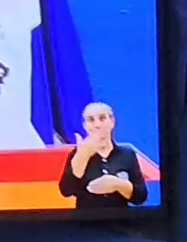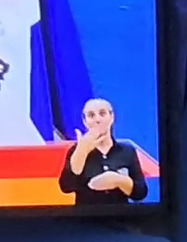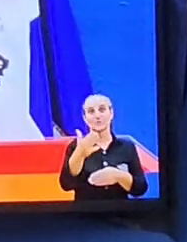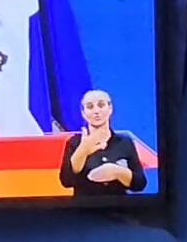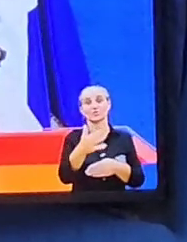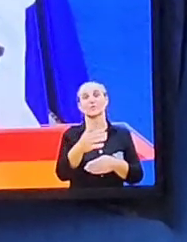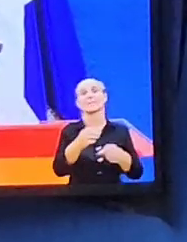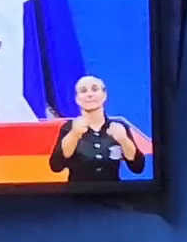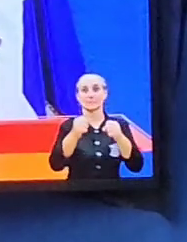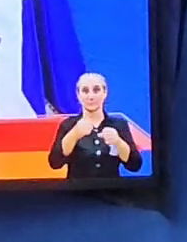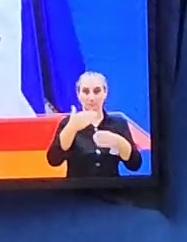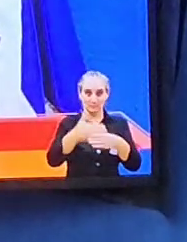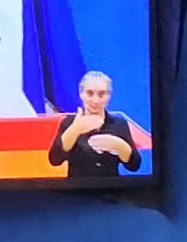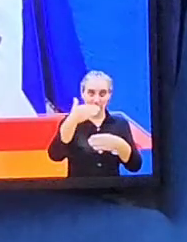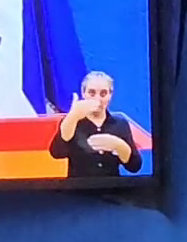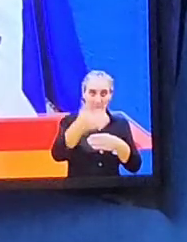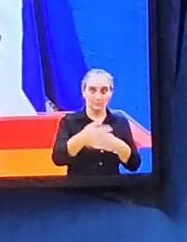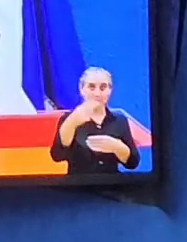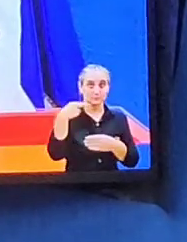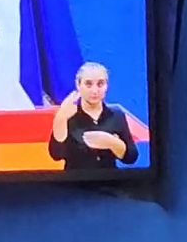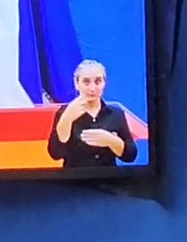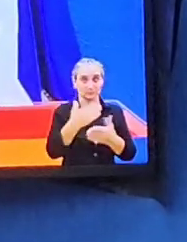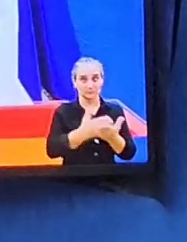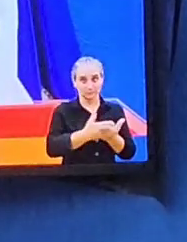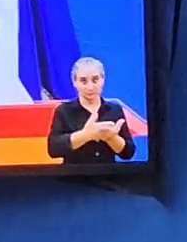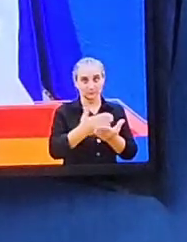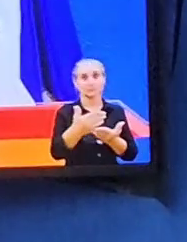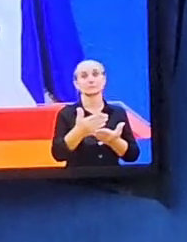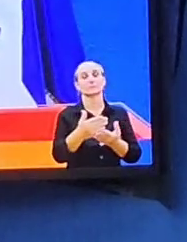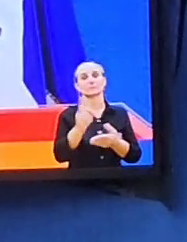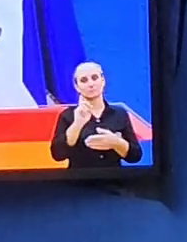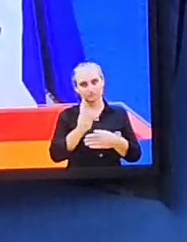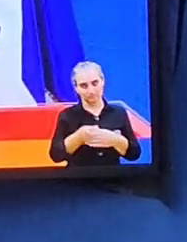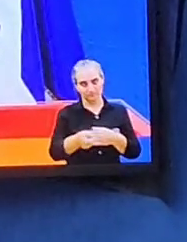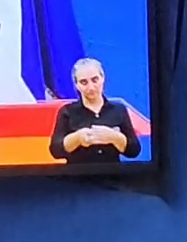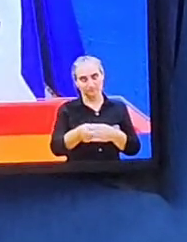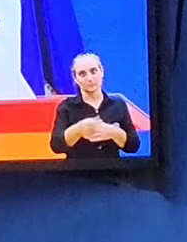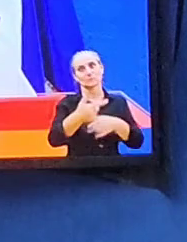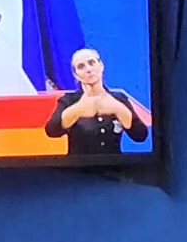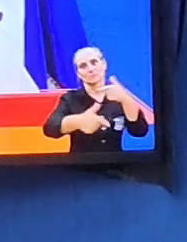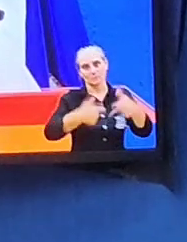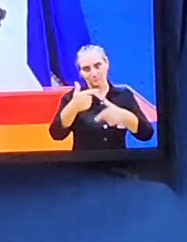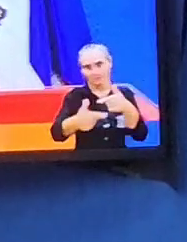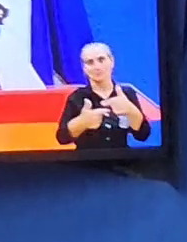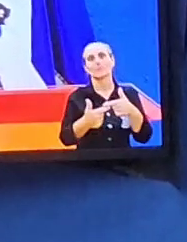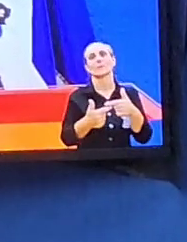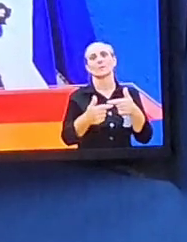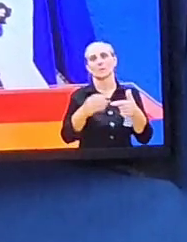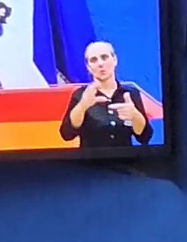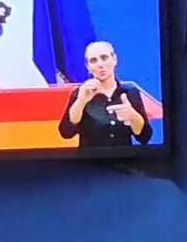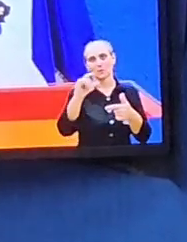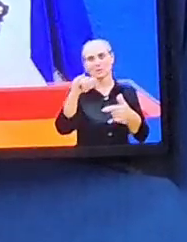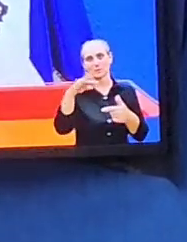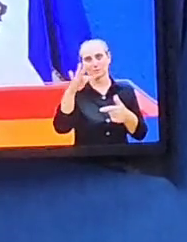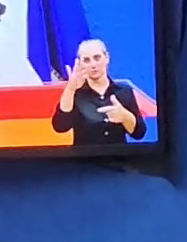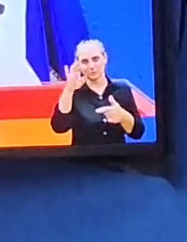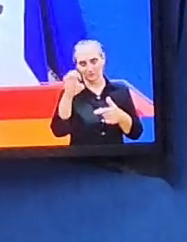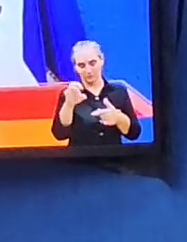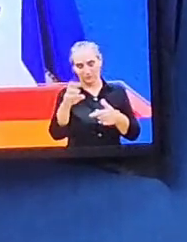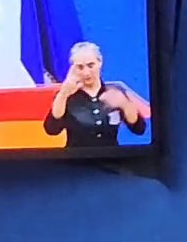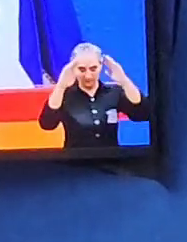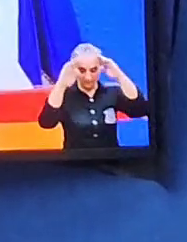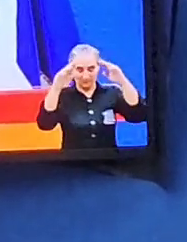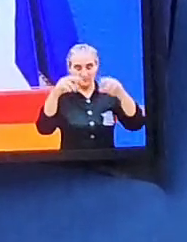que os próximos vereadores eleitos continuem essa dedicação de trabalho coerente e responsável pela nossa